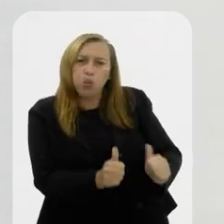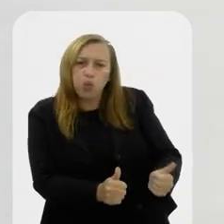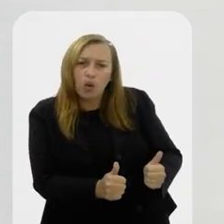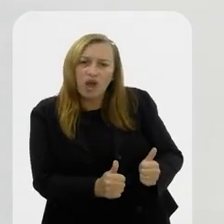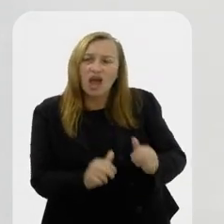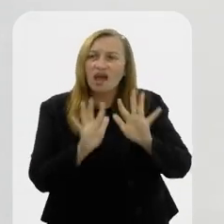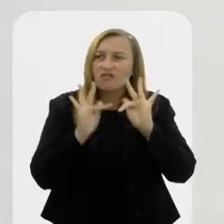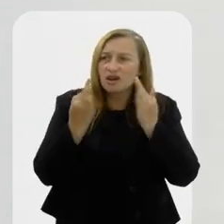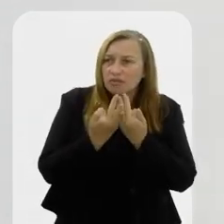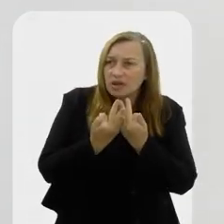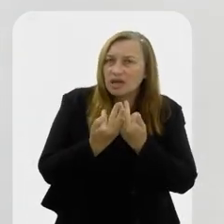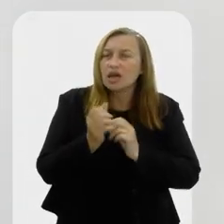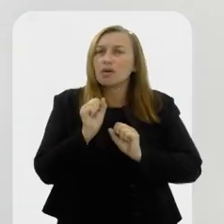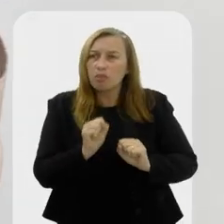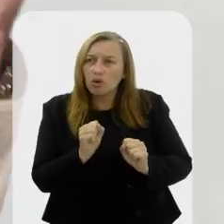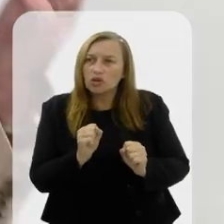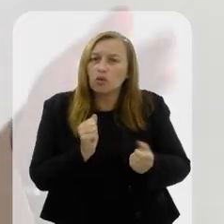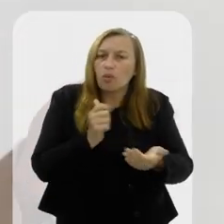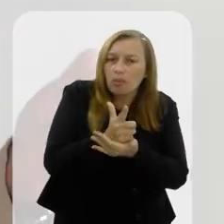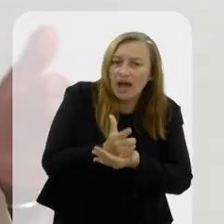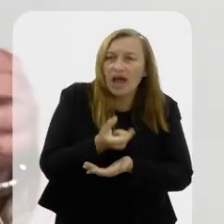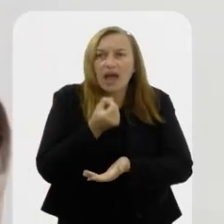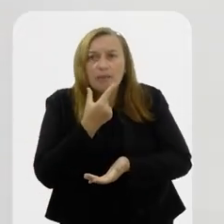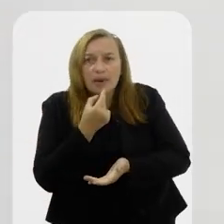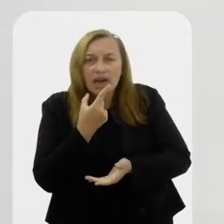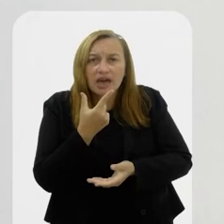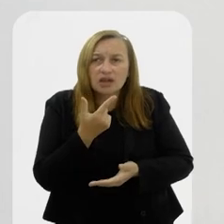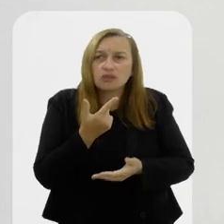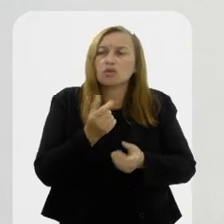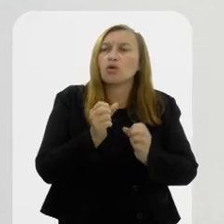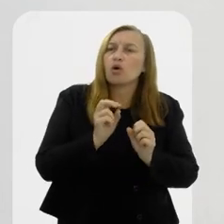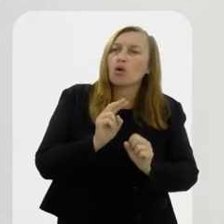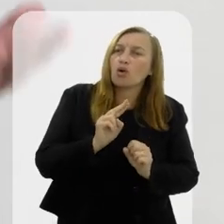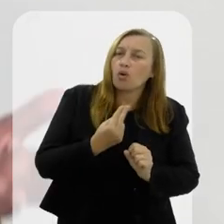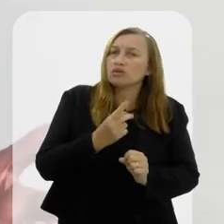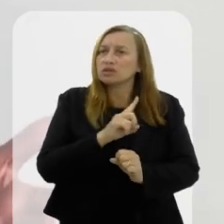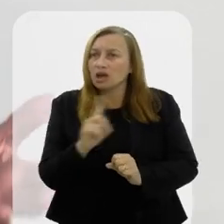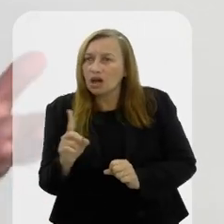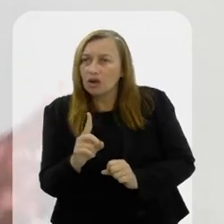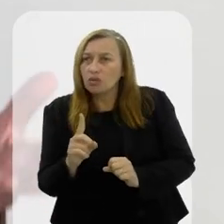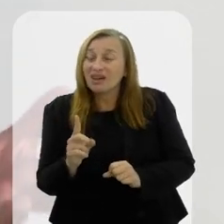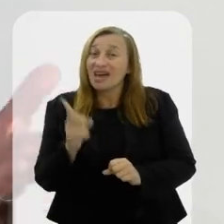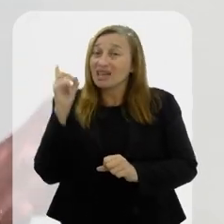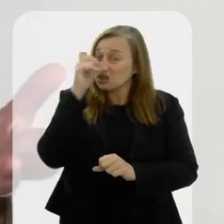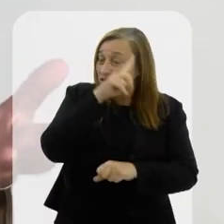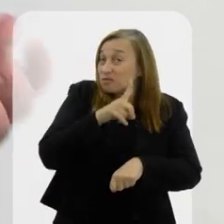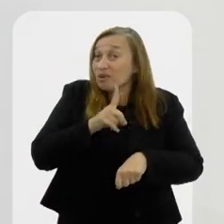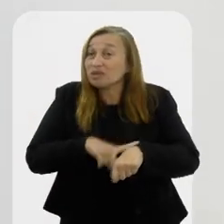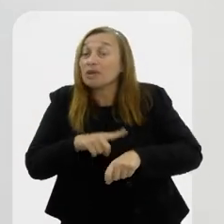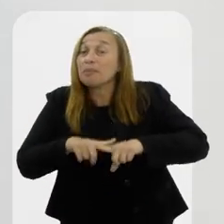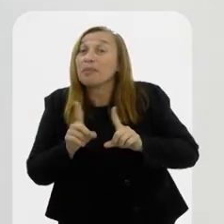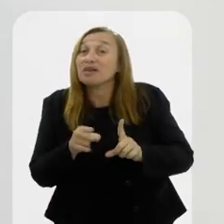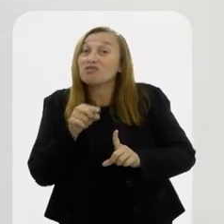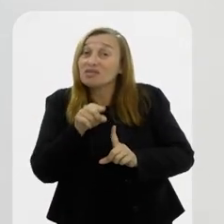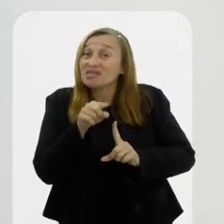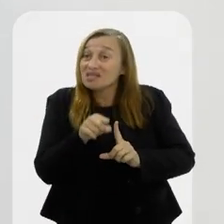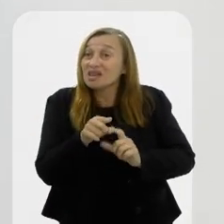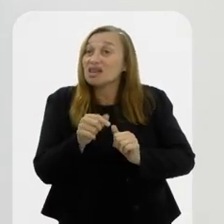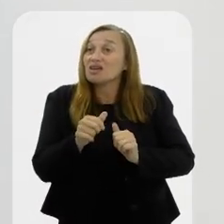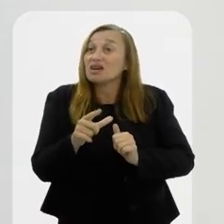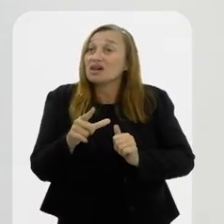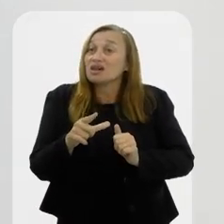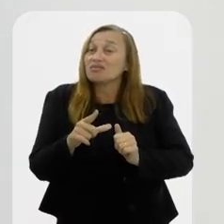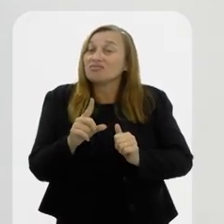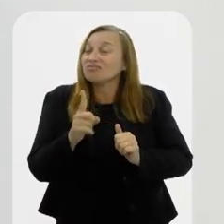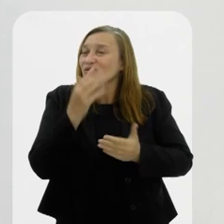da família, se tem condição de comprar remédio, se está numa situação, o que, como eu falei, é difícil pelo tempo, você